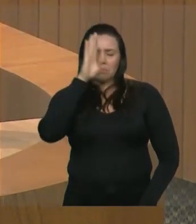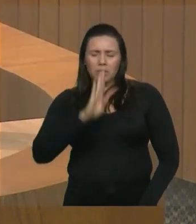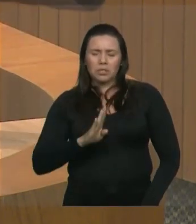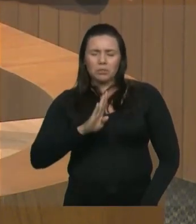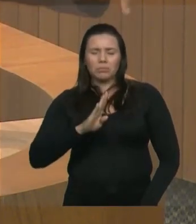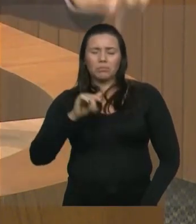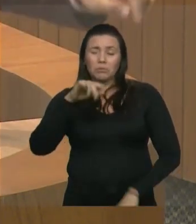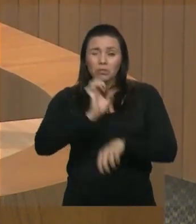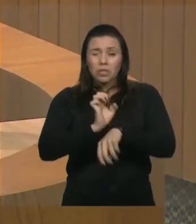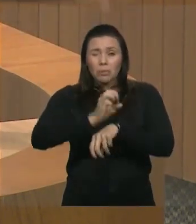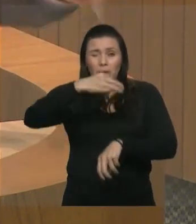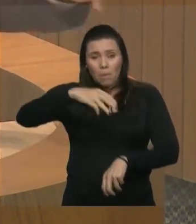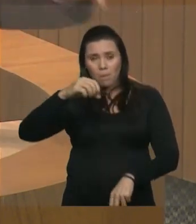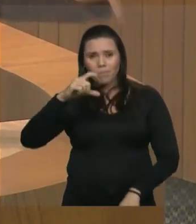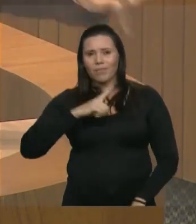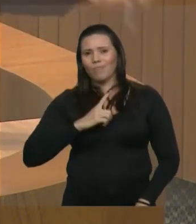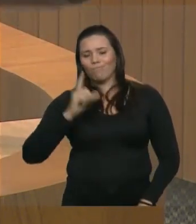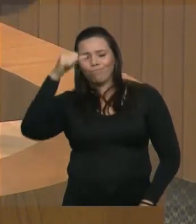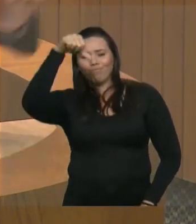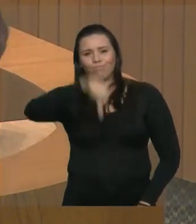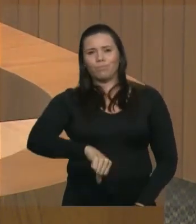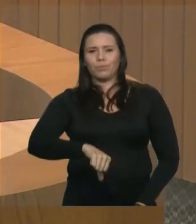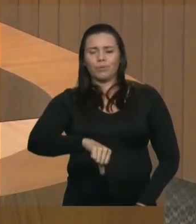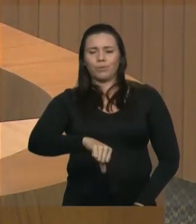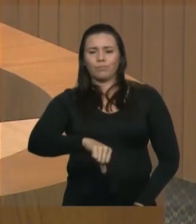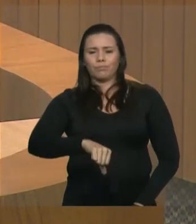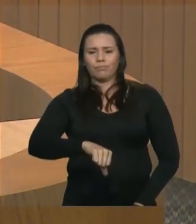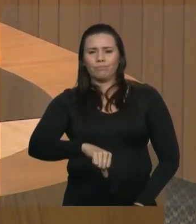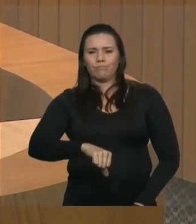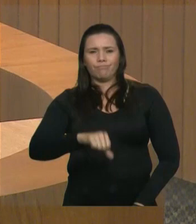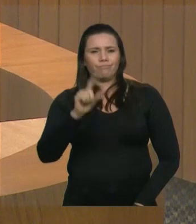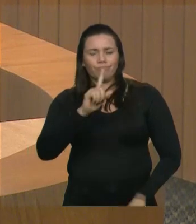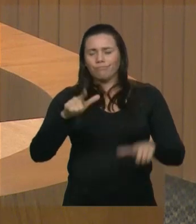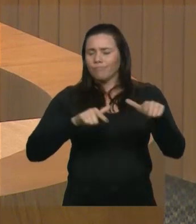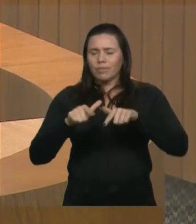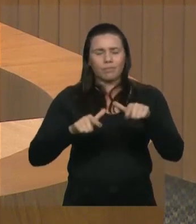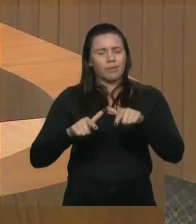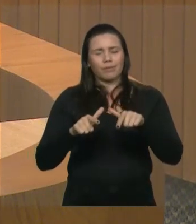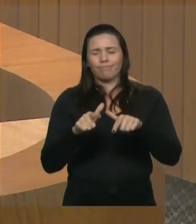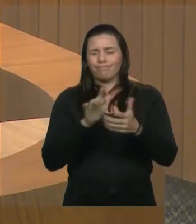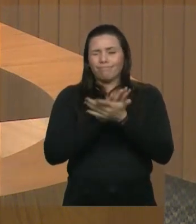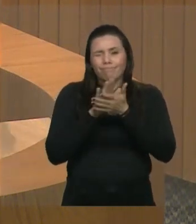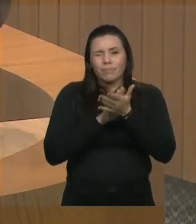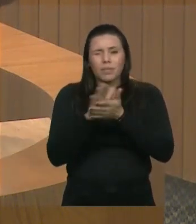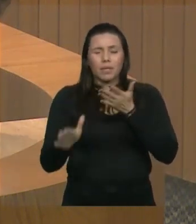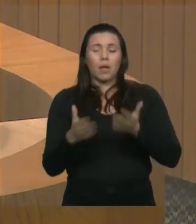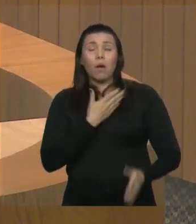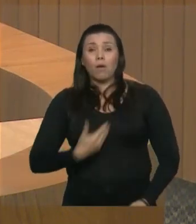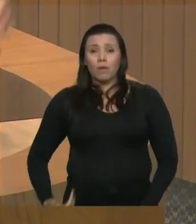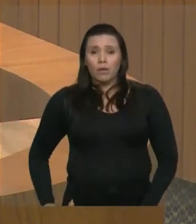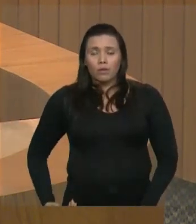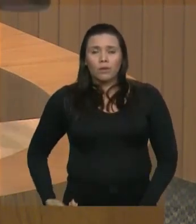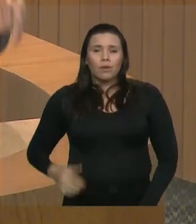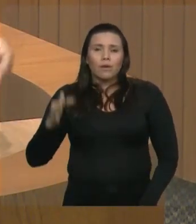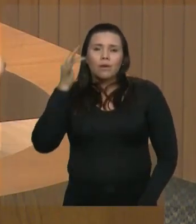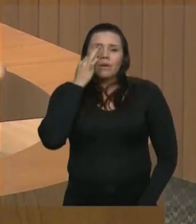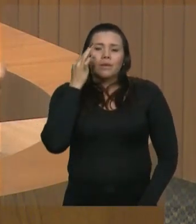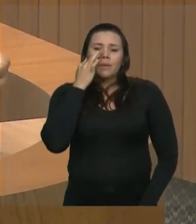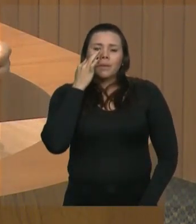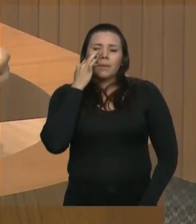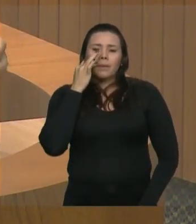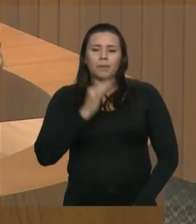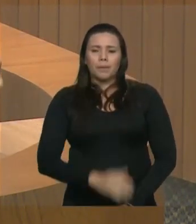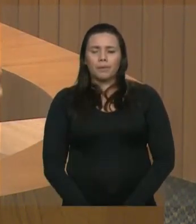Temos o governador mais incompetente do Brasil. O governador Flávio Dino deveria se envergonhar desses